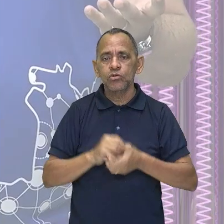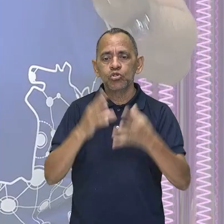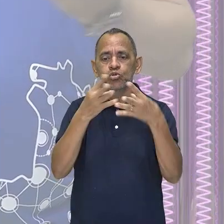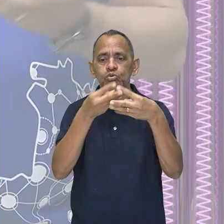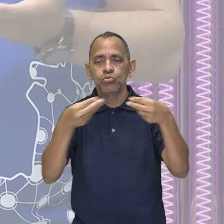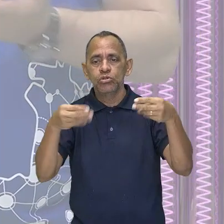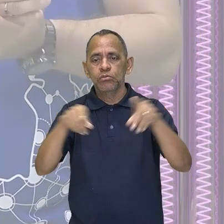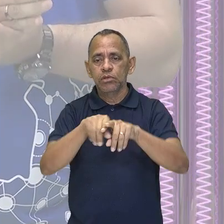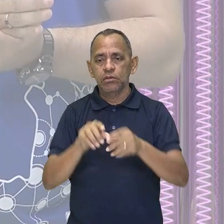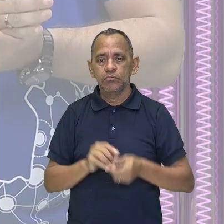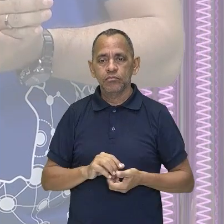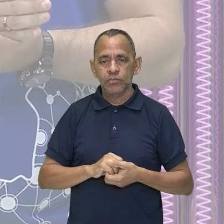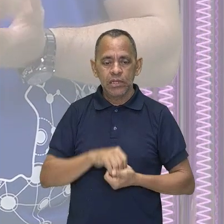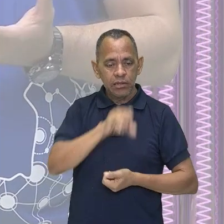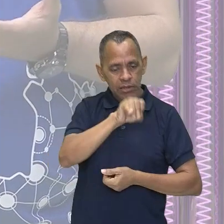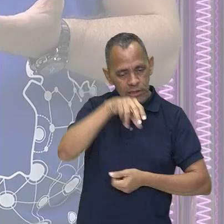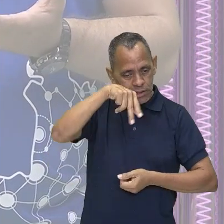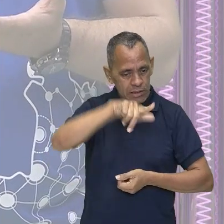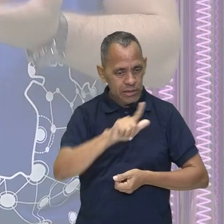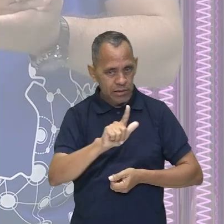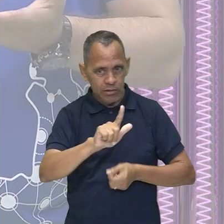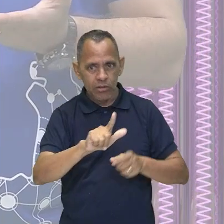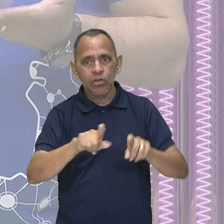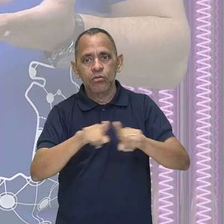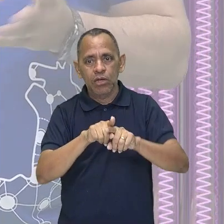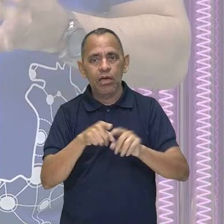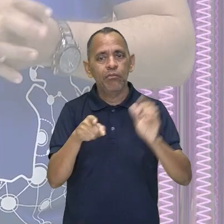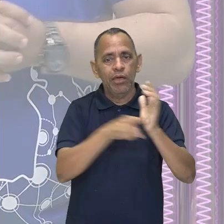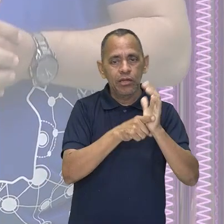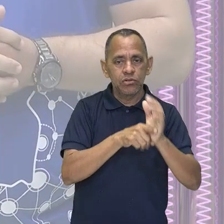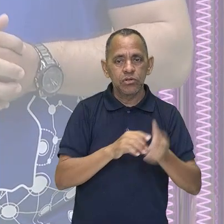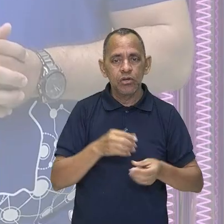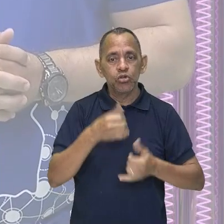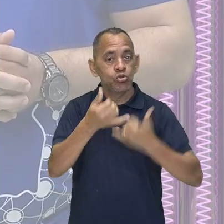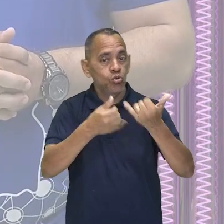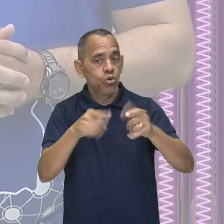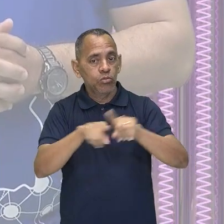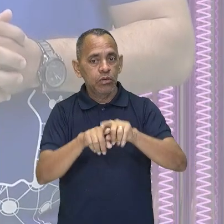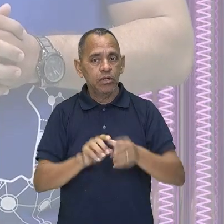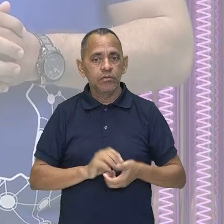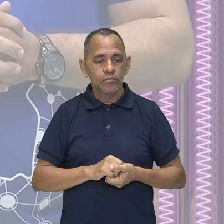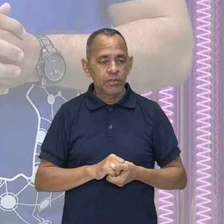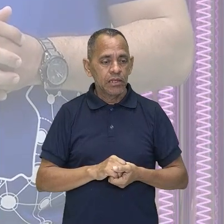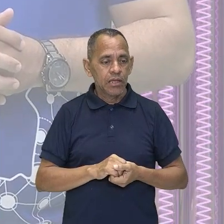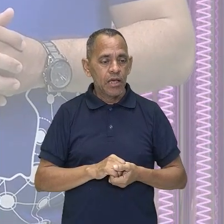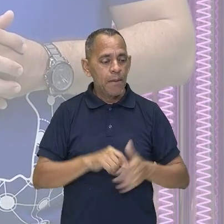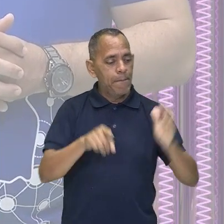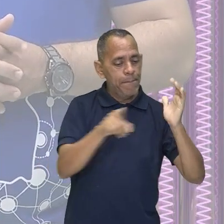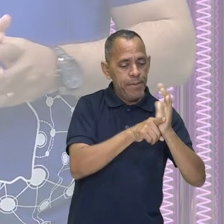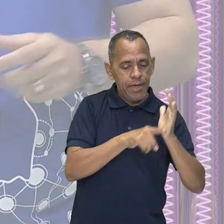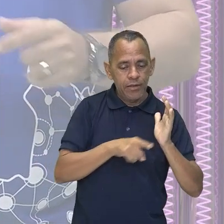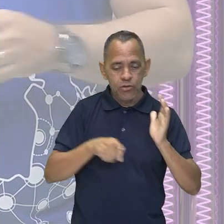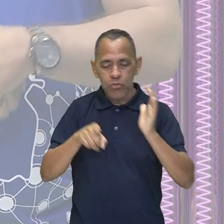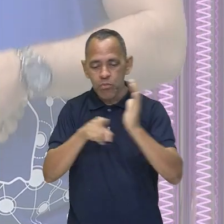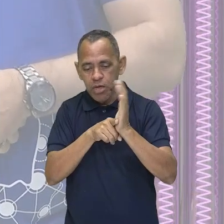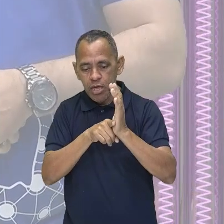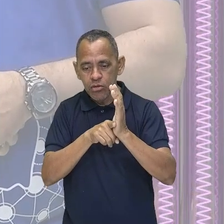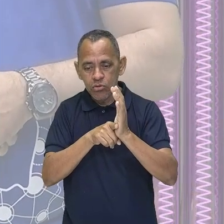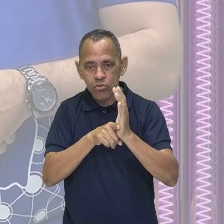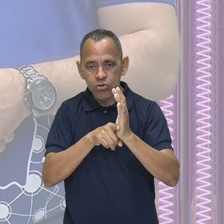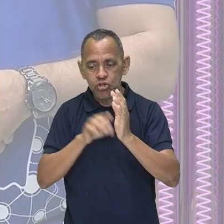sinais de menos fez os jogos de sinal e aí menos com menos virou mais. Tá bom? Vamos